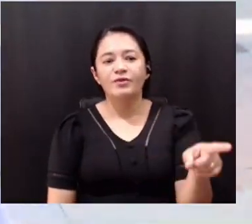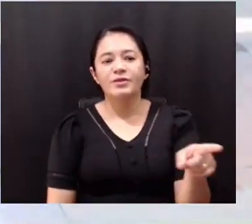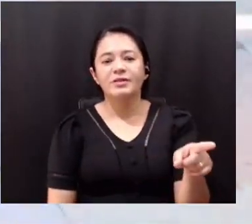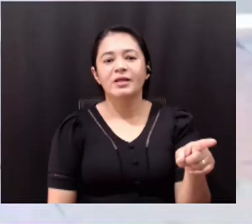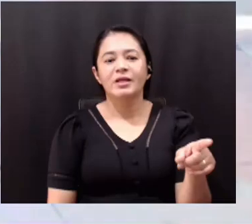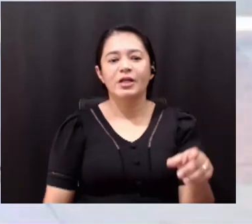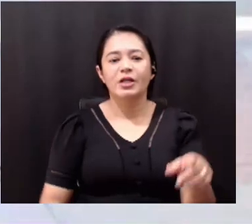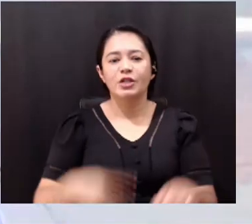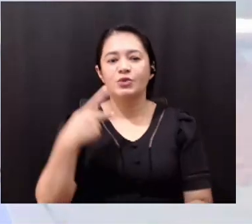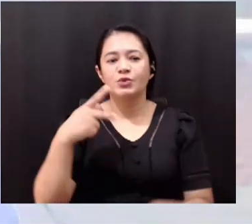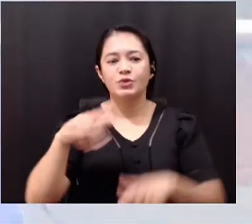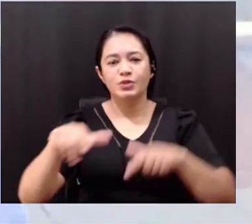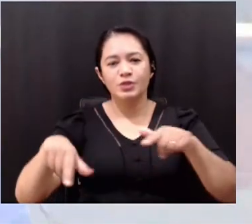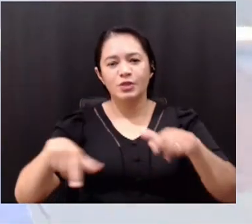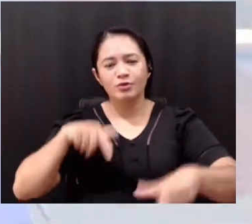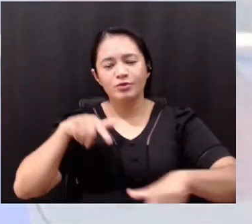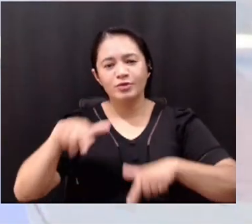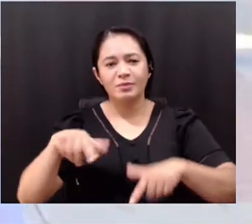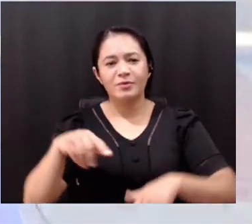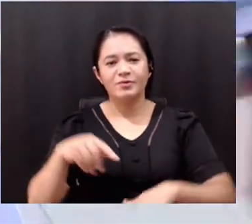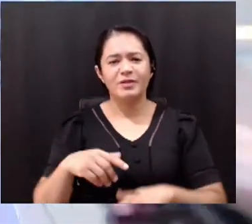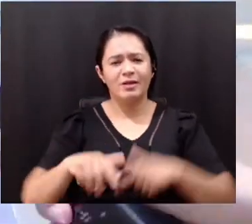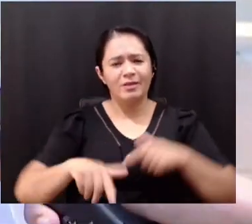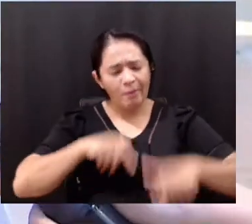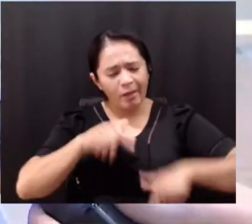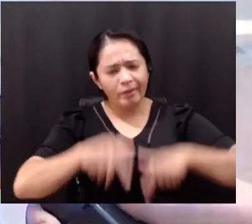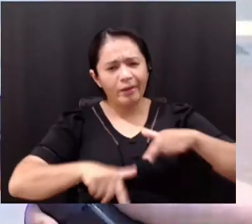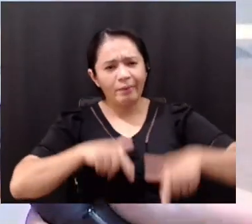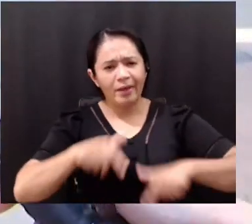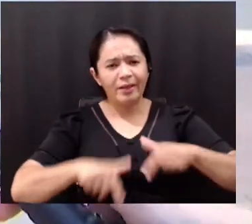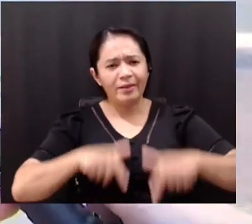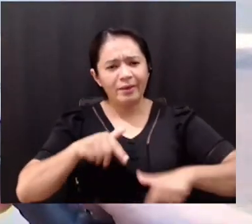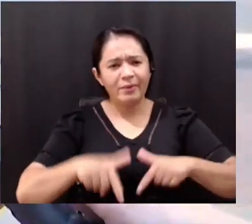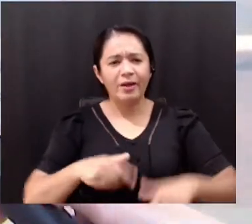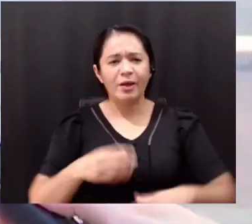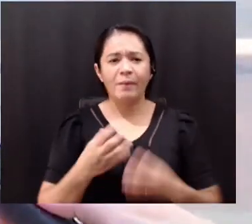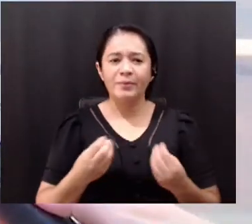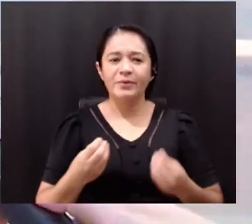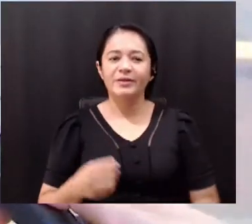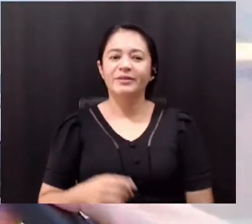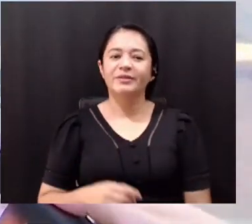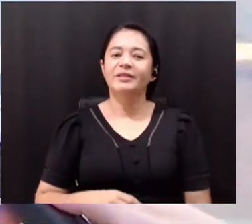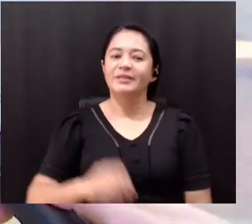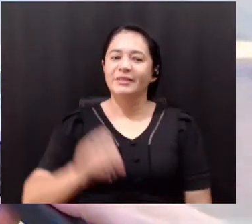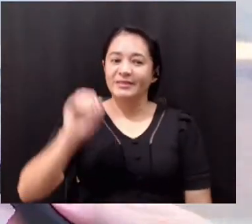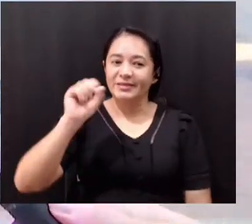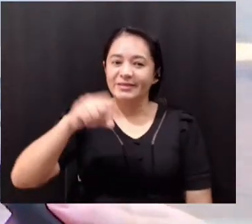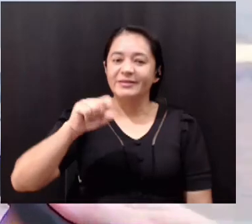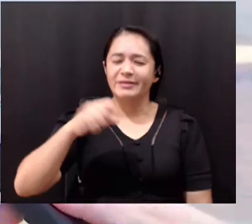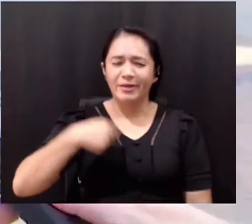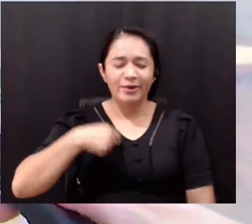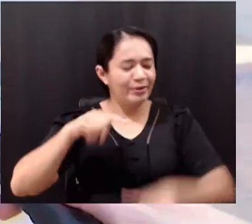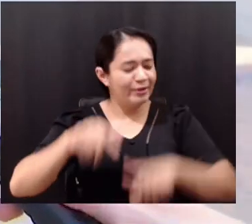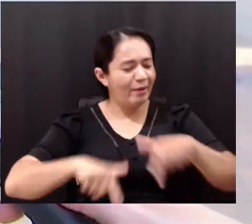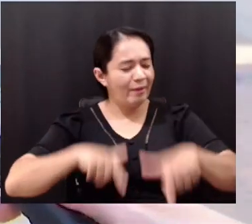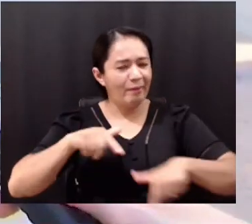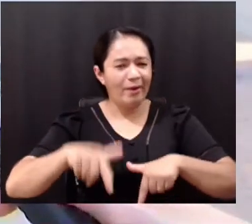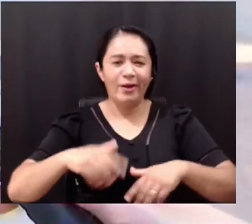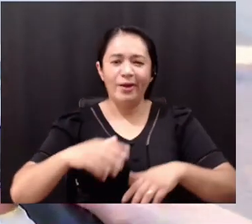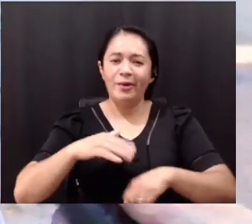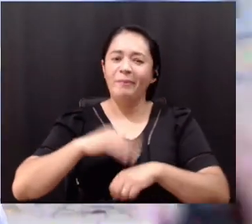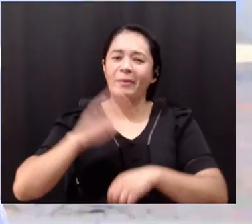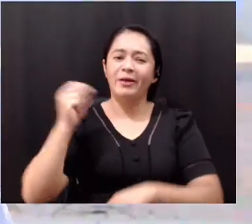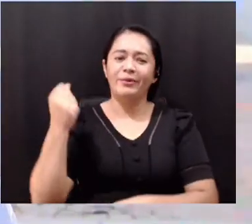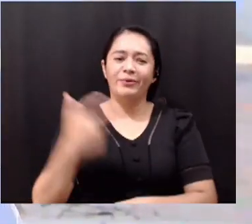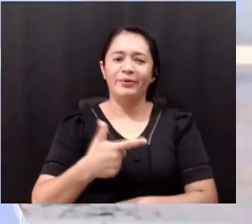que trabalha muito, que trabalha, assim, mais do que precisa? Ah, eu acho que eu trabalho mais do que preciso. Com